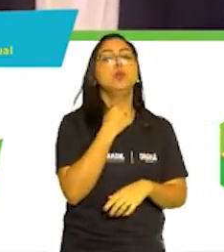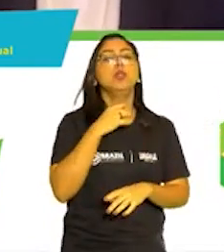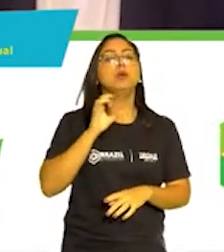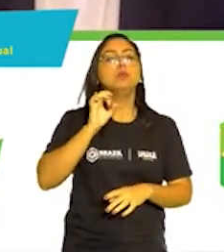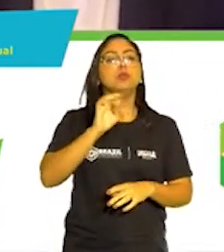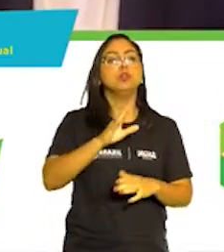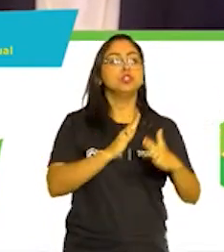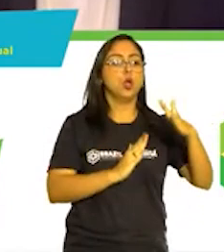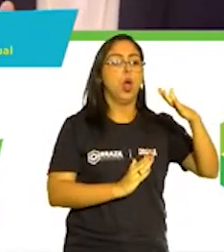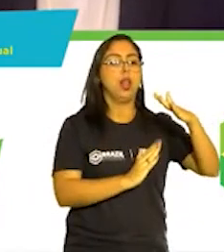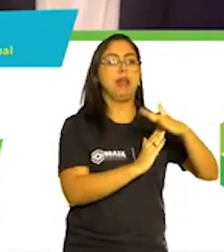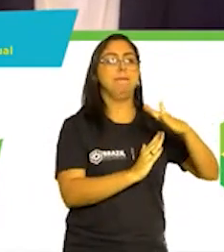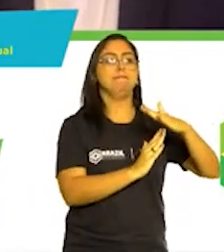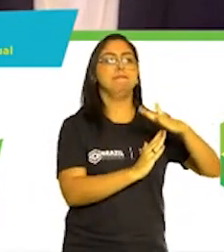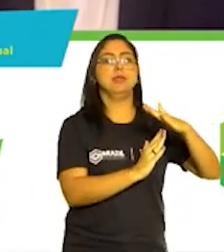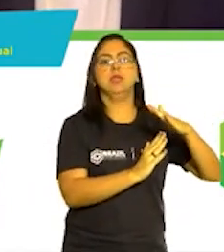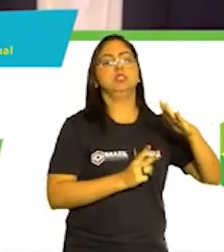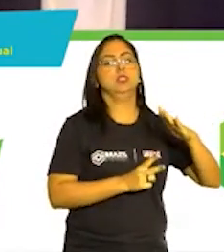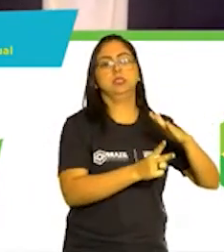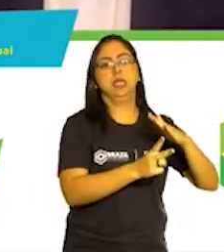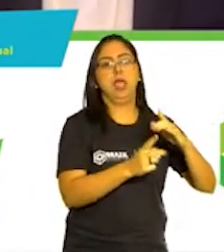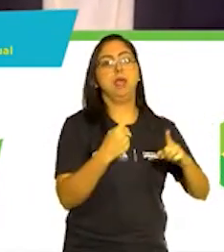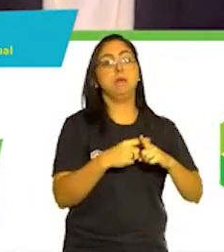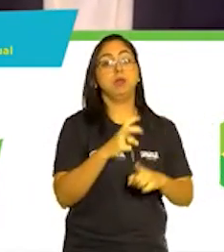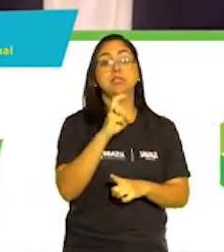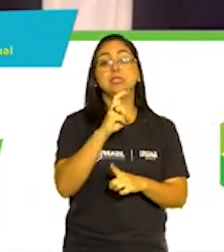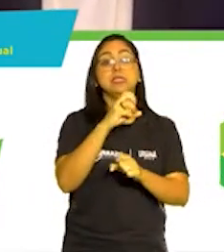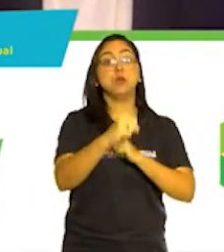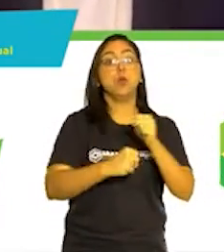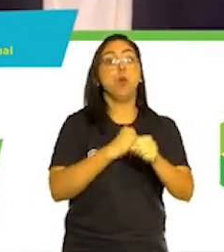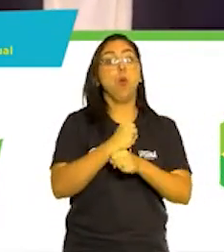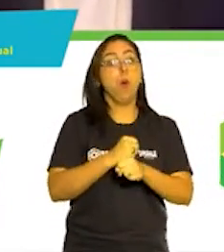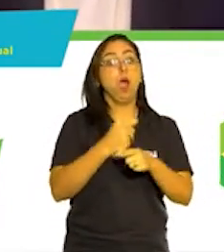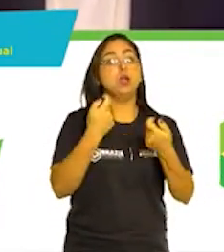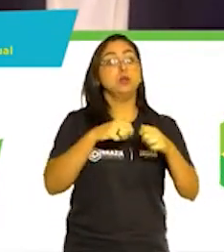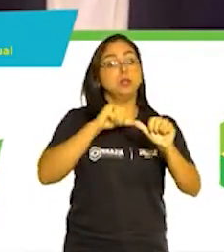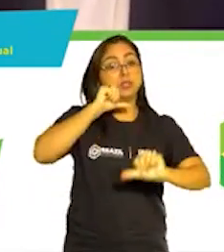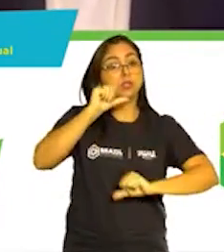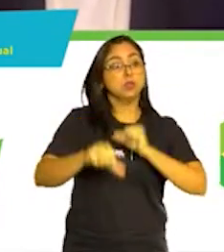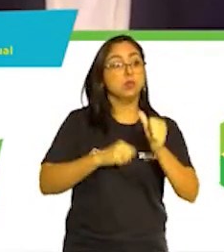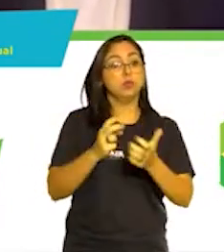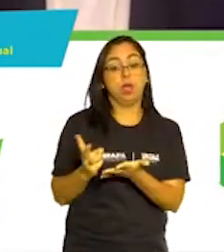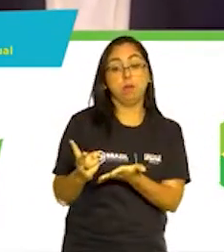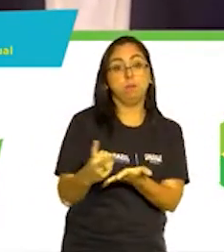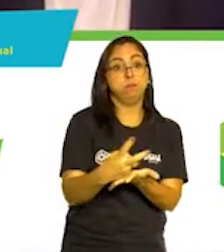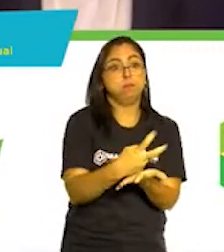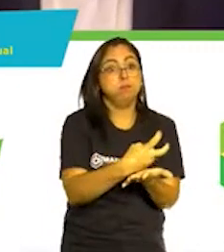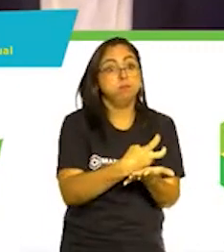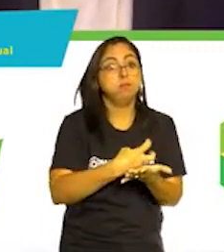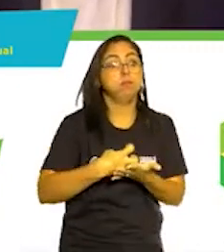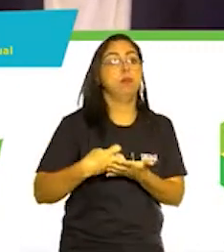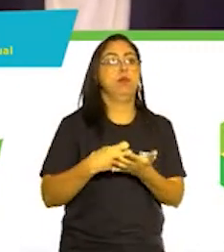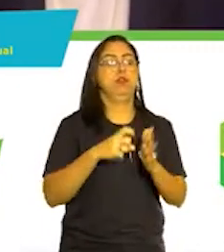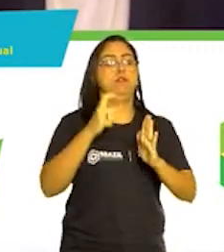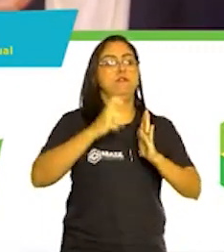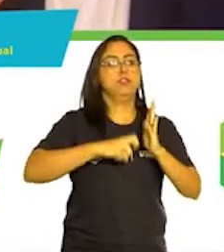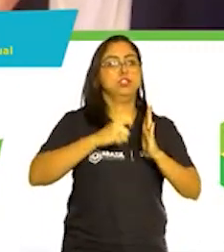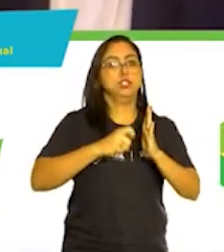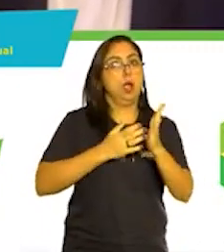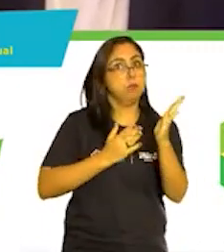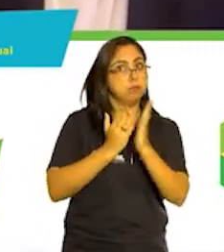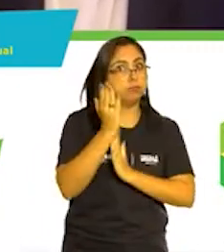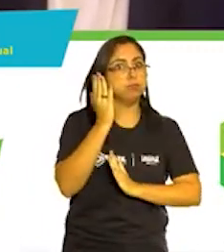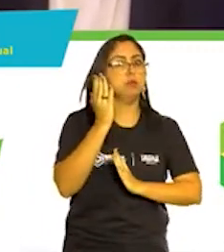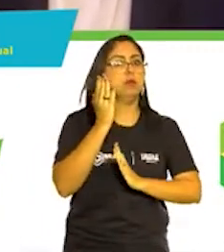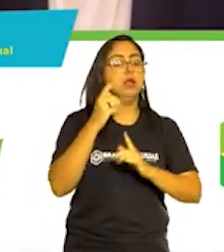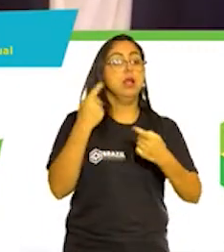ajuste fiscal que a gente precisa em 5 anos. E a gente tem que mudar a composição do gasto. Como o PB falou, o Brasil gasta muito, Mônica. Se a gente comparar o